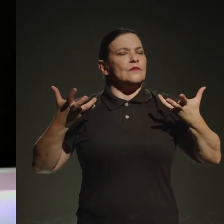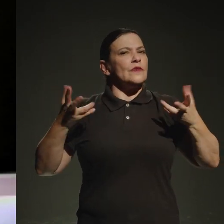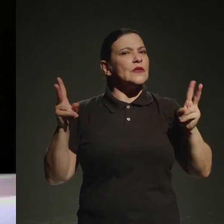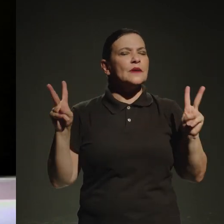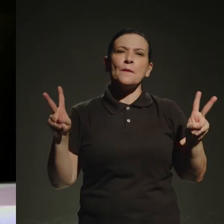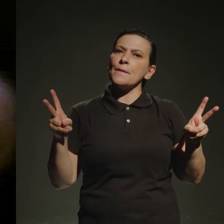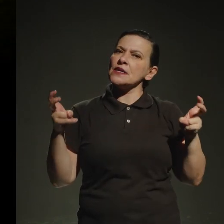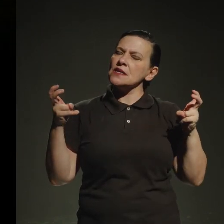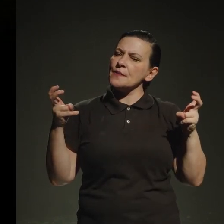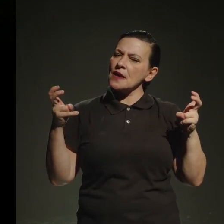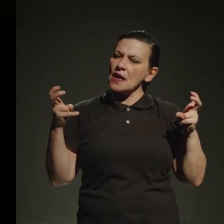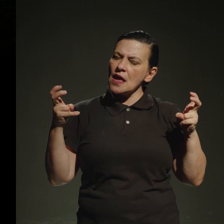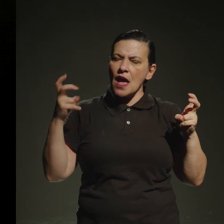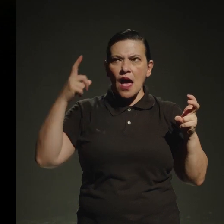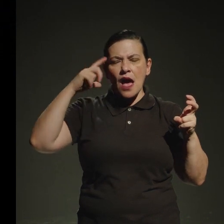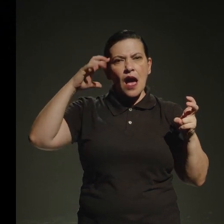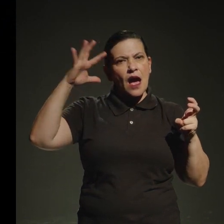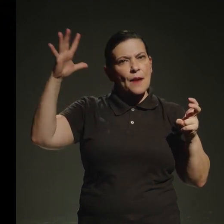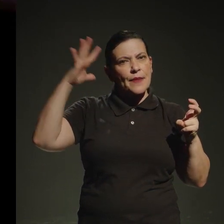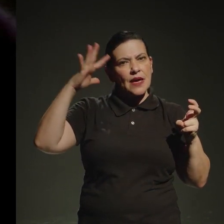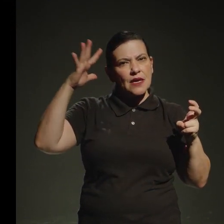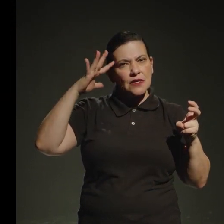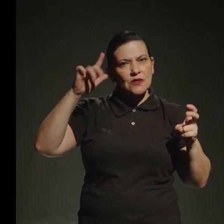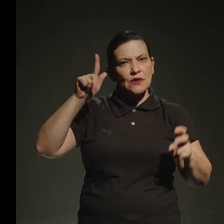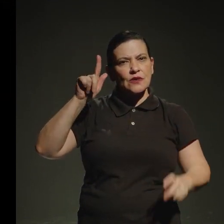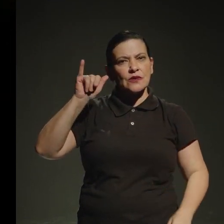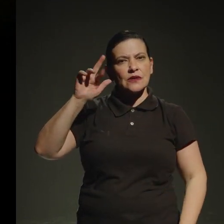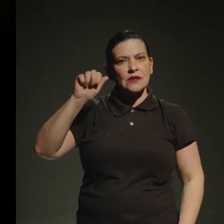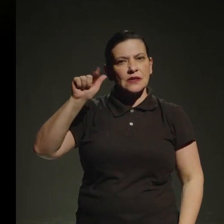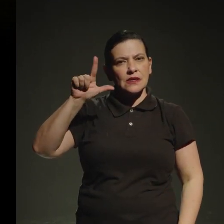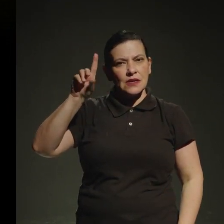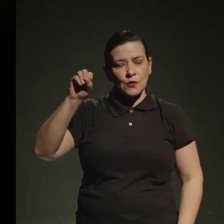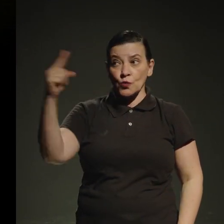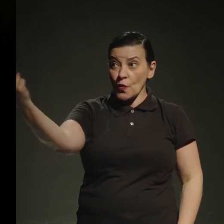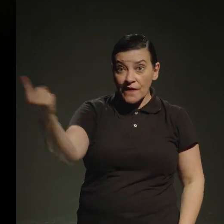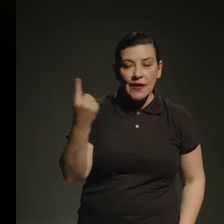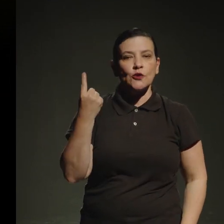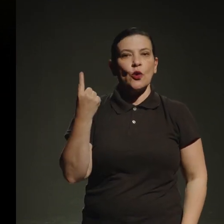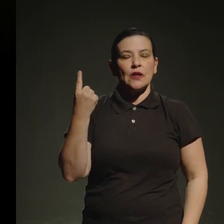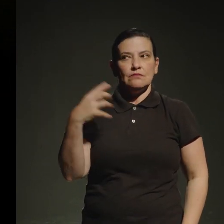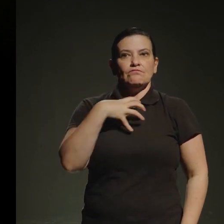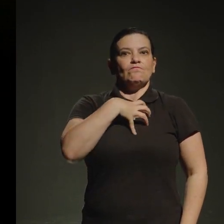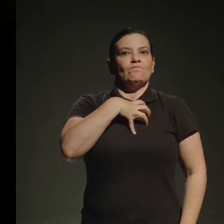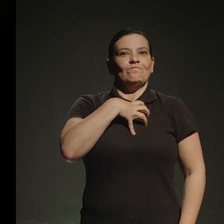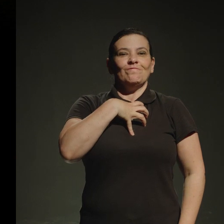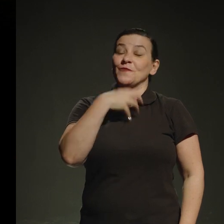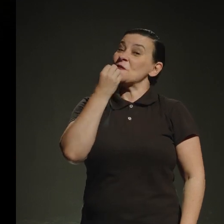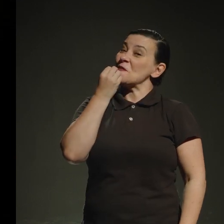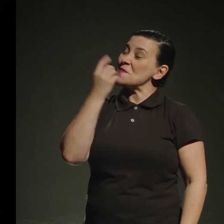magnífica magnitude. Ao perceber que o imaginário Dom Giraldo entrou, Quixote se recupera com toda a dignidade.